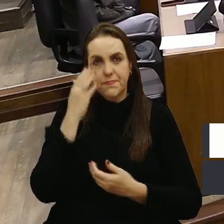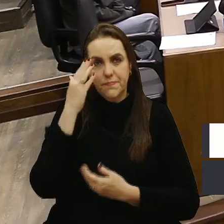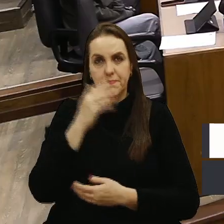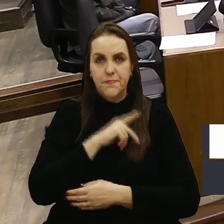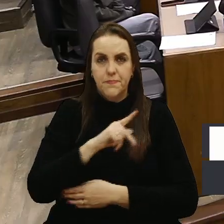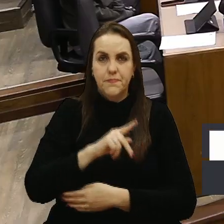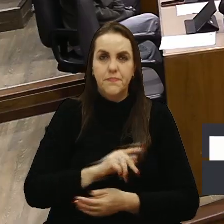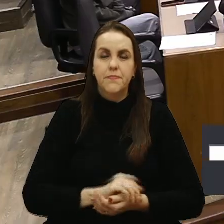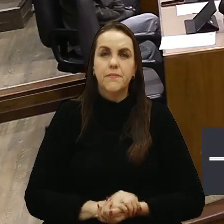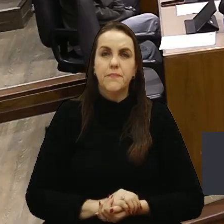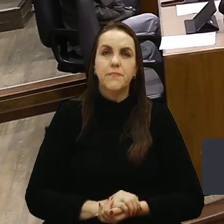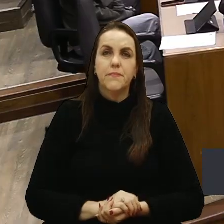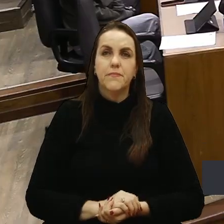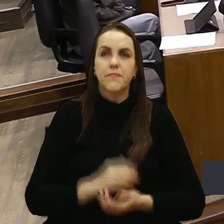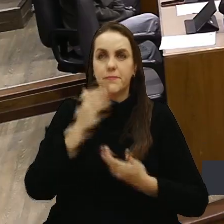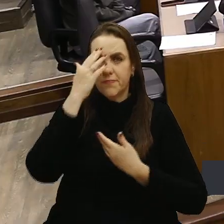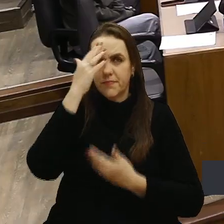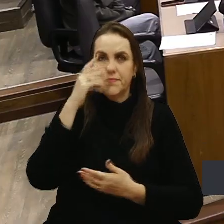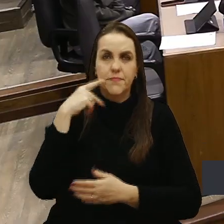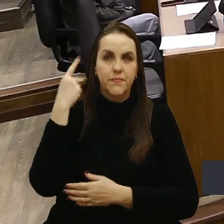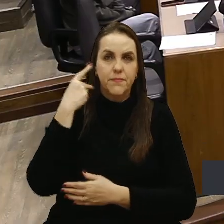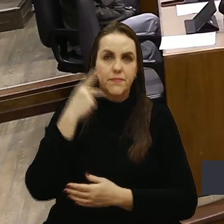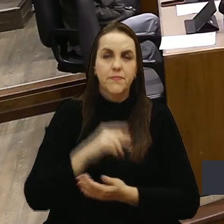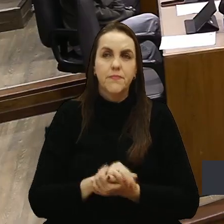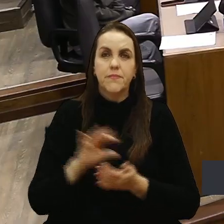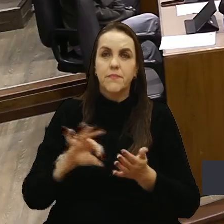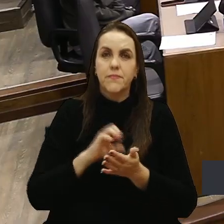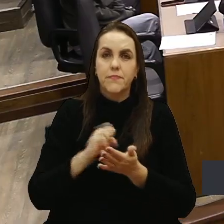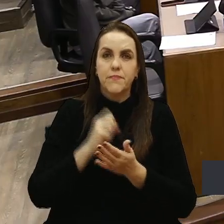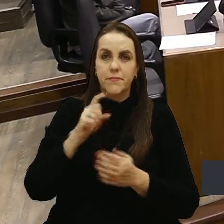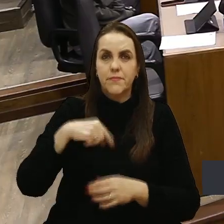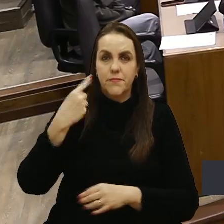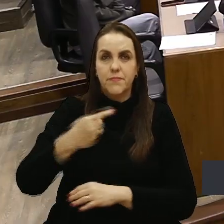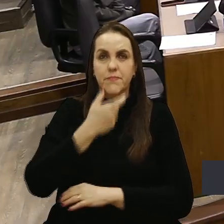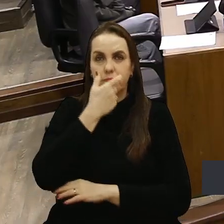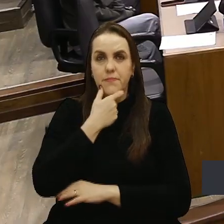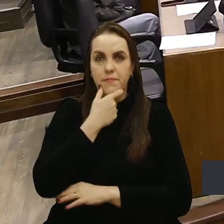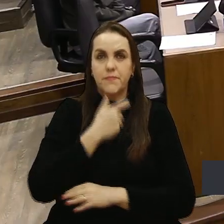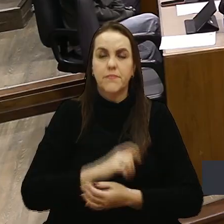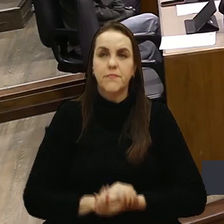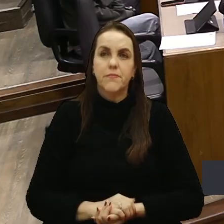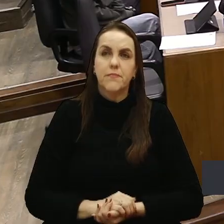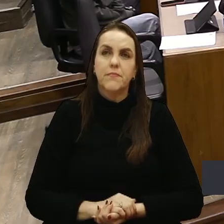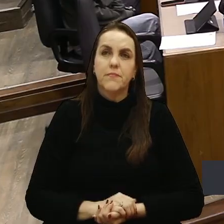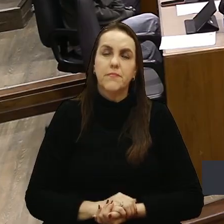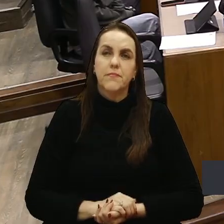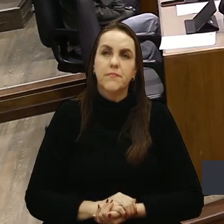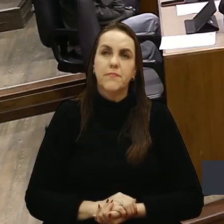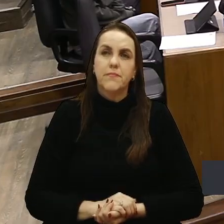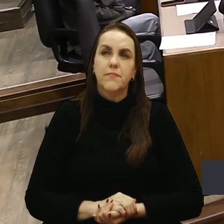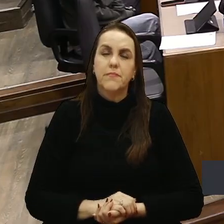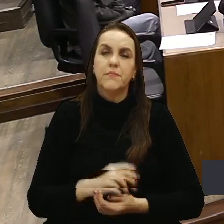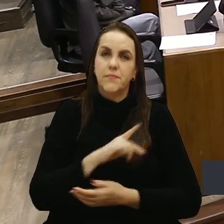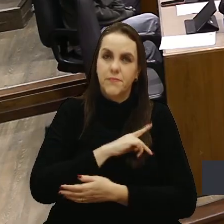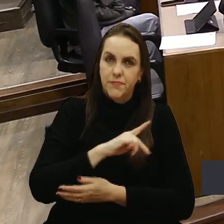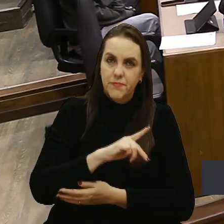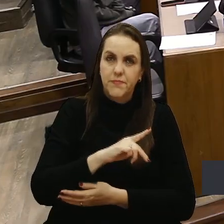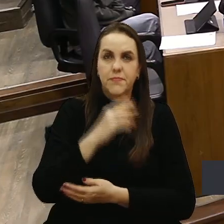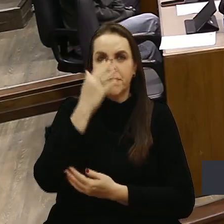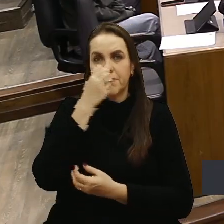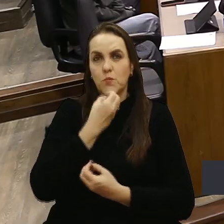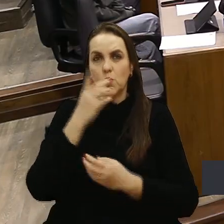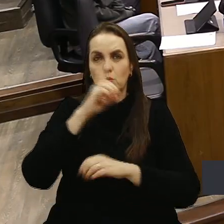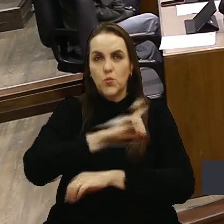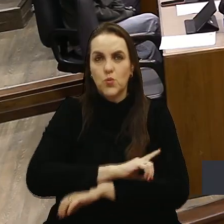obrigado. Obrigado, vereador. Próximo inscrito, vereador Tenente Cristiano Becker. Senhor presidente, muito bom dia, nobres